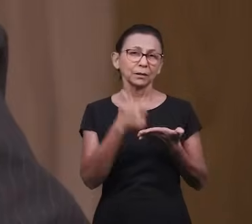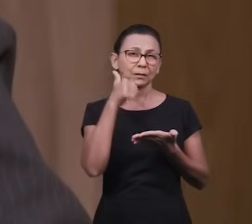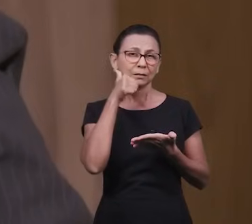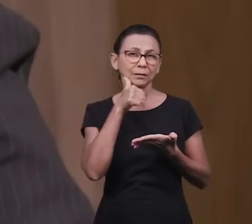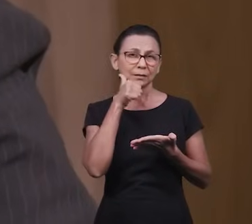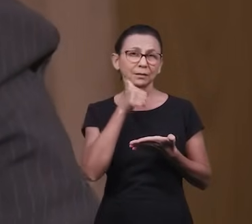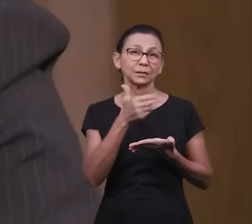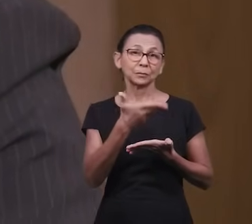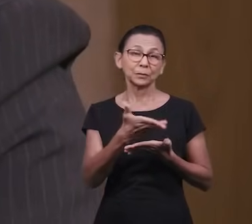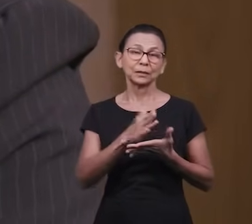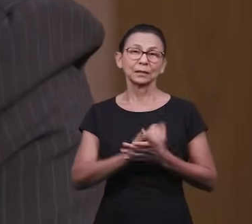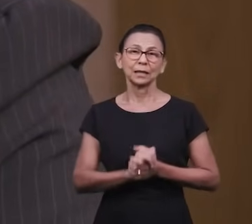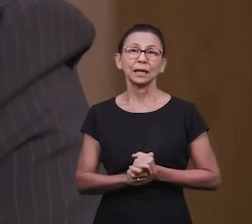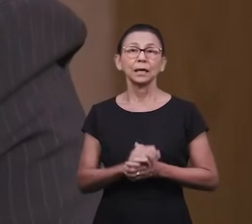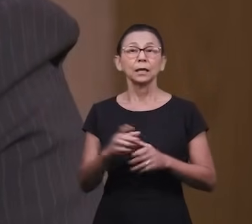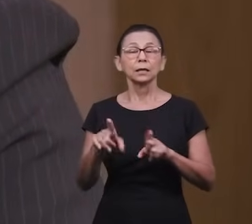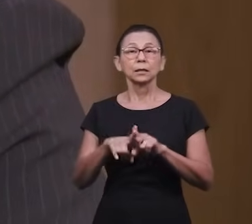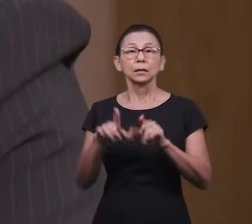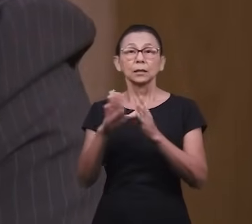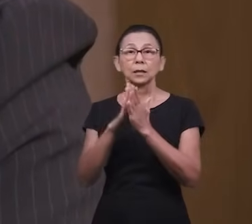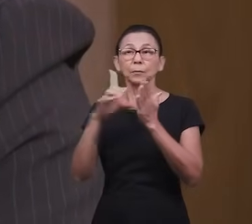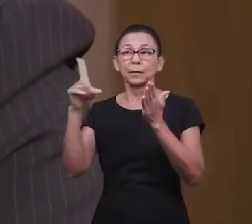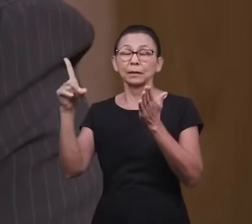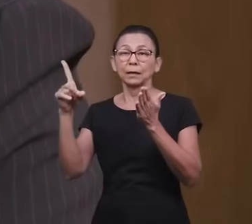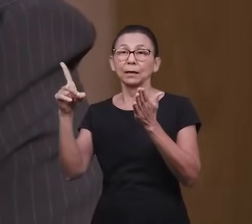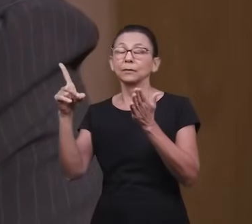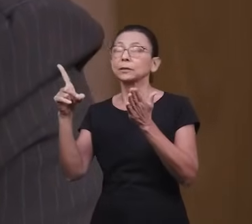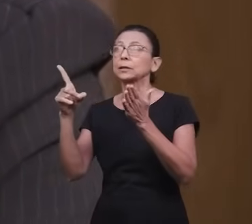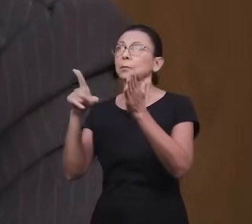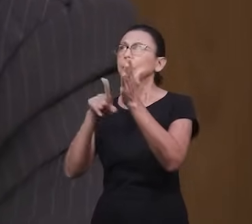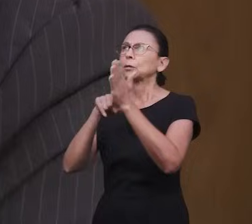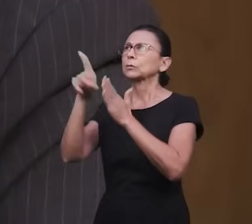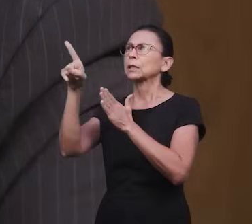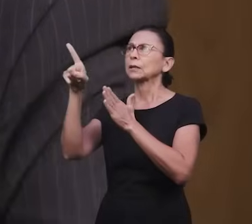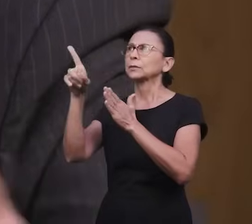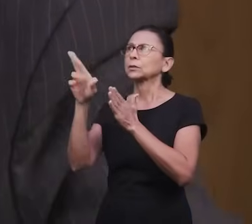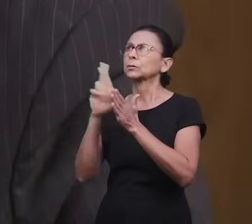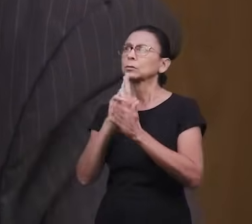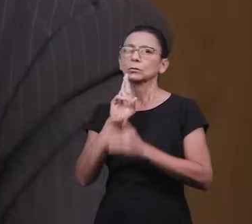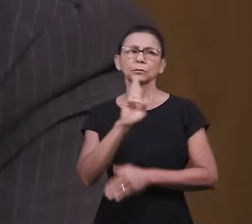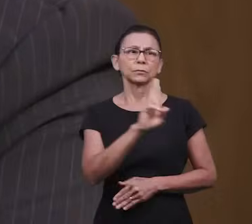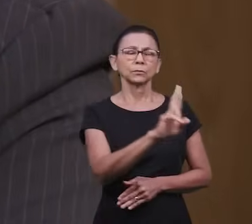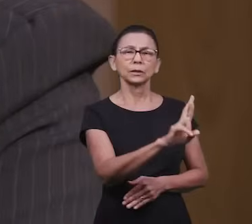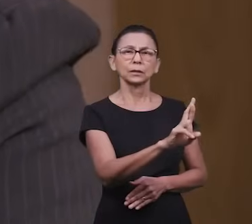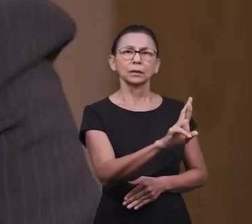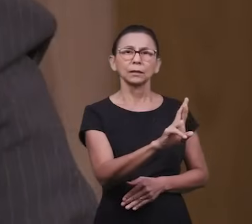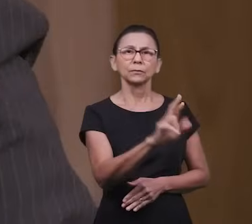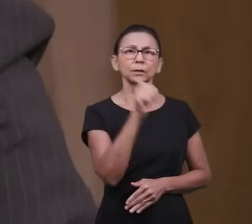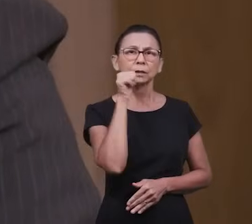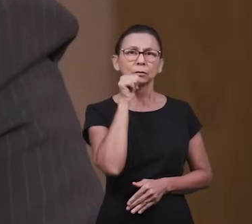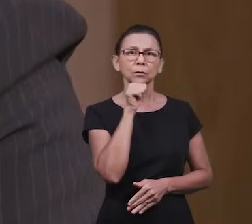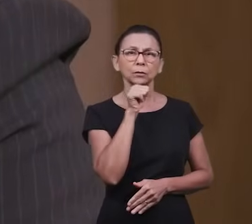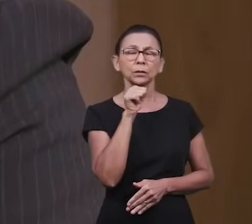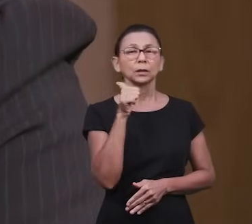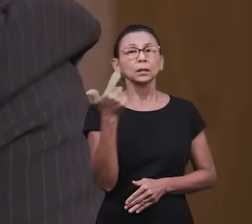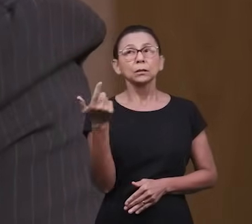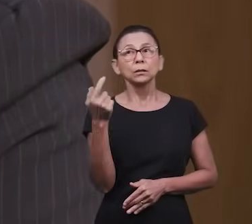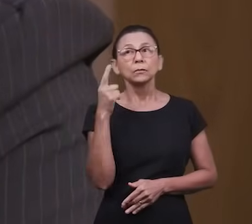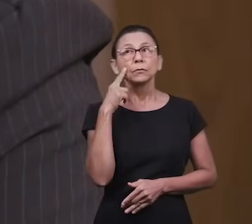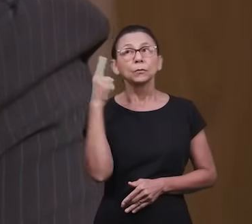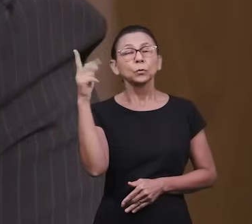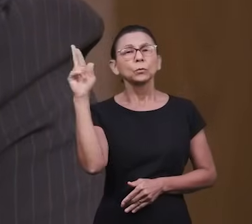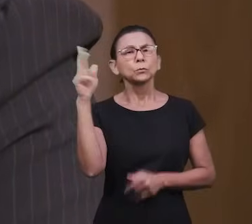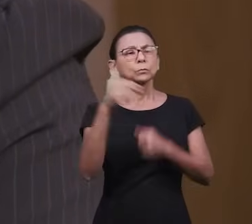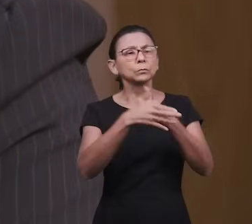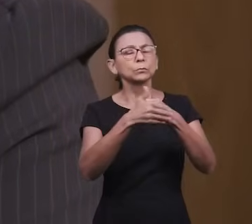que abríamos, né, e o Senhor falava com ela, e quando falava com ela, falava conosco, porque nós